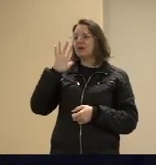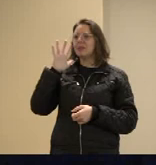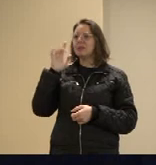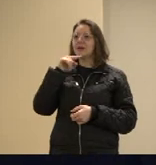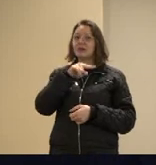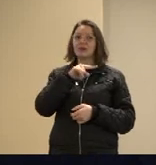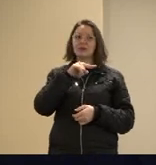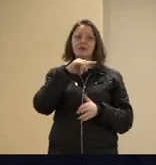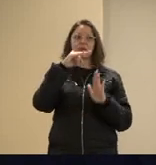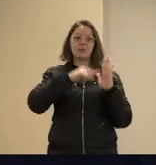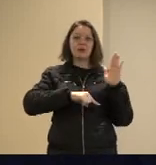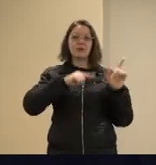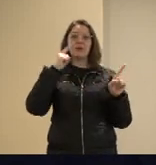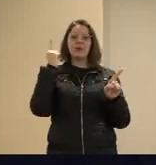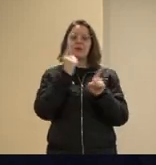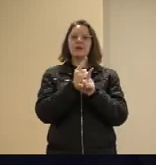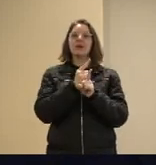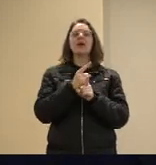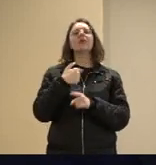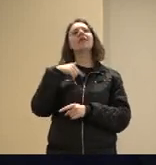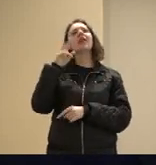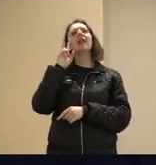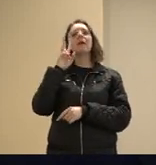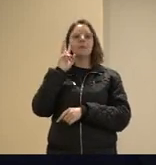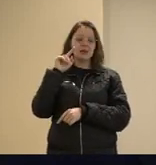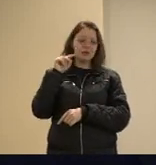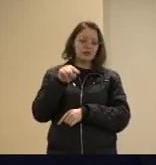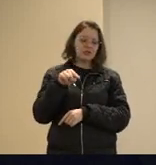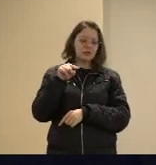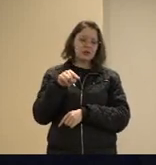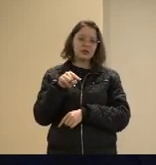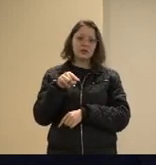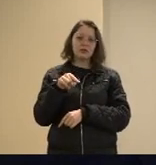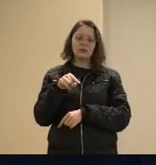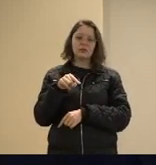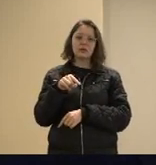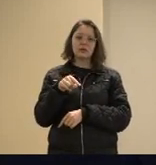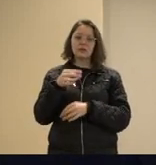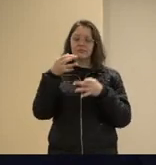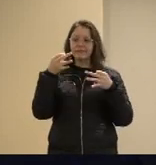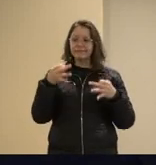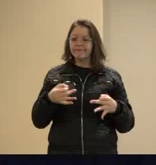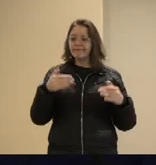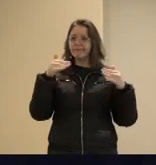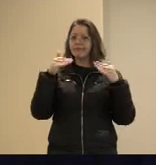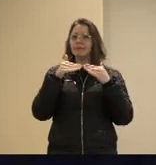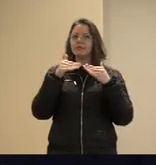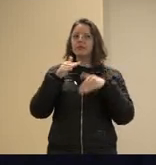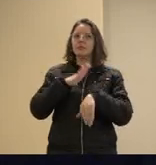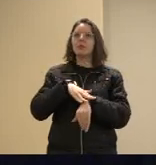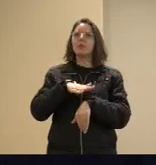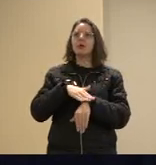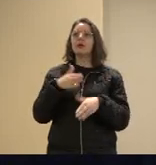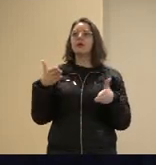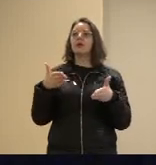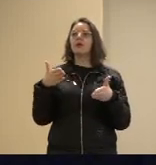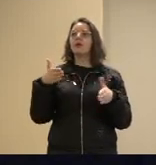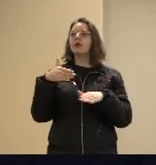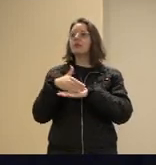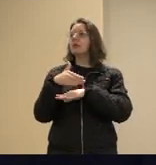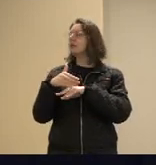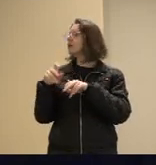Dr. Mauro, e lembrei desse ato, e coincidentemente, nesse momento, fazendo parte dessa